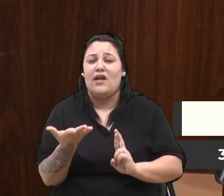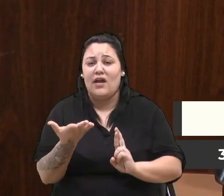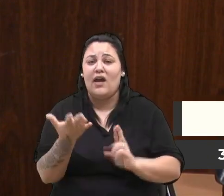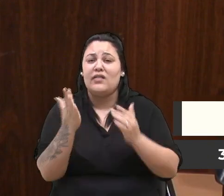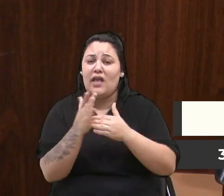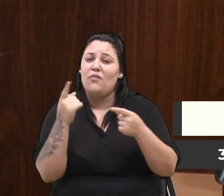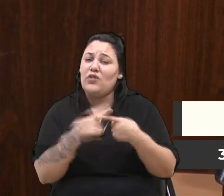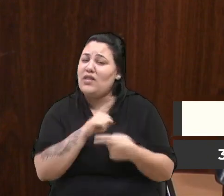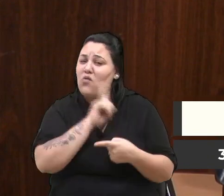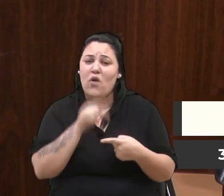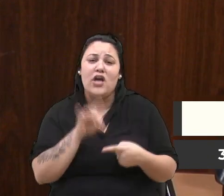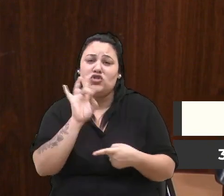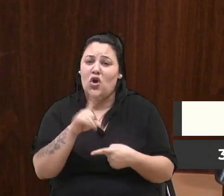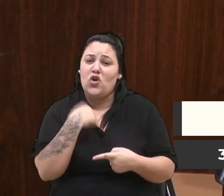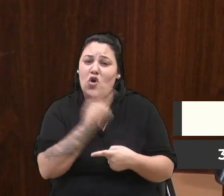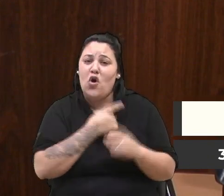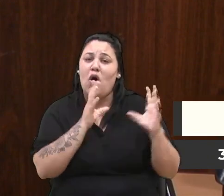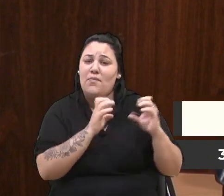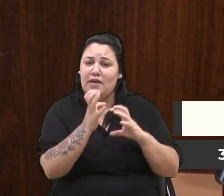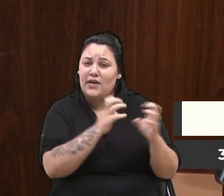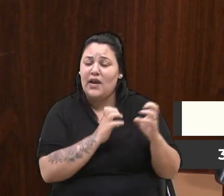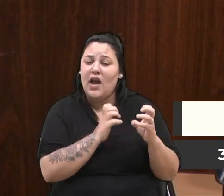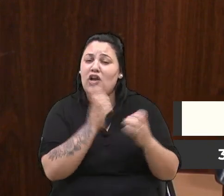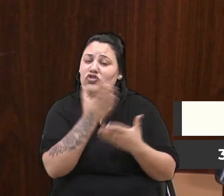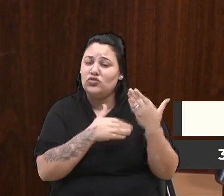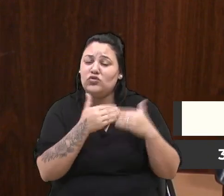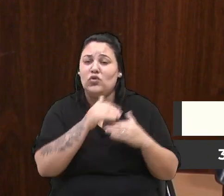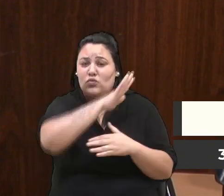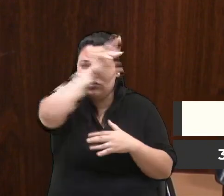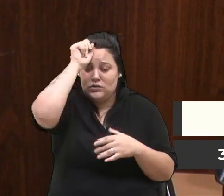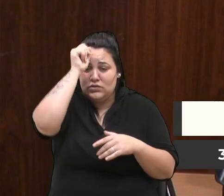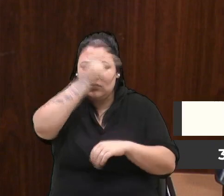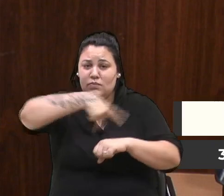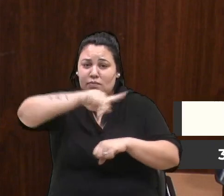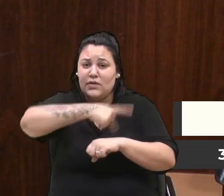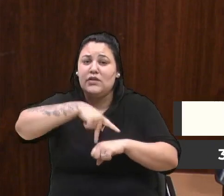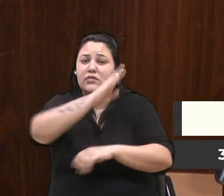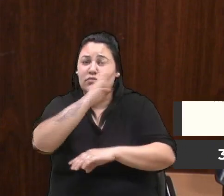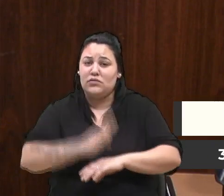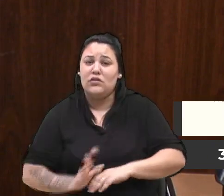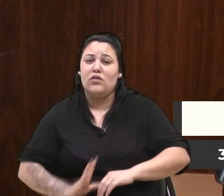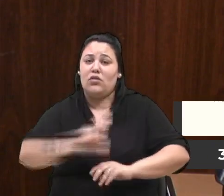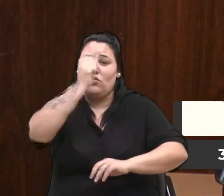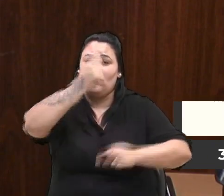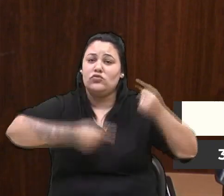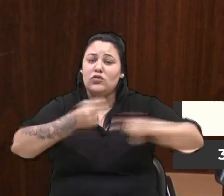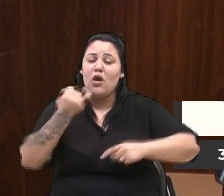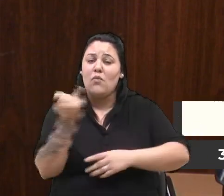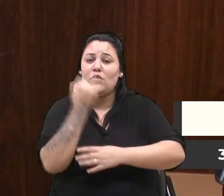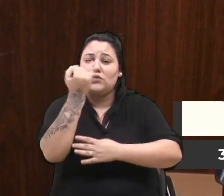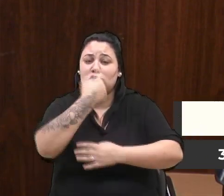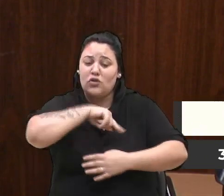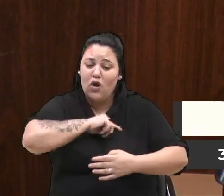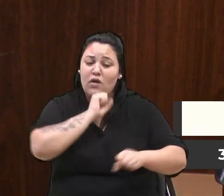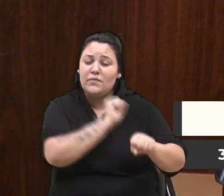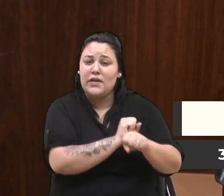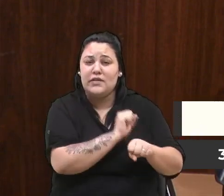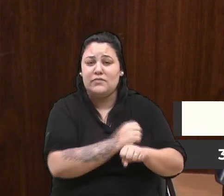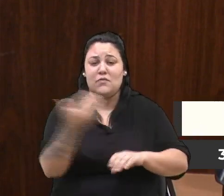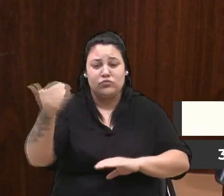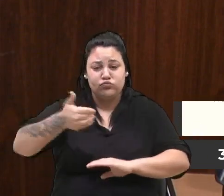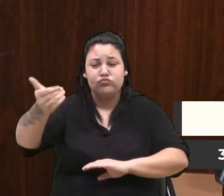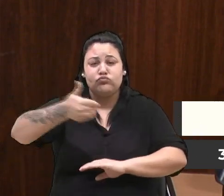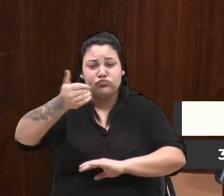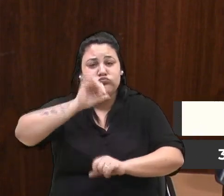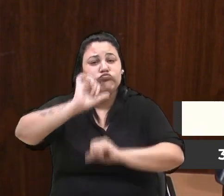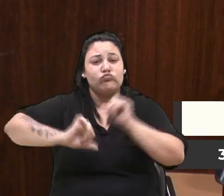nossa. Essa é uma briga de todos os municípios e do país inteiro, inclusive com discussões importantes e que a gente espera que venham trazer